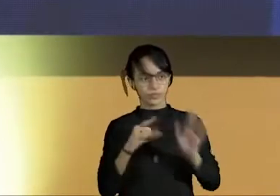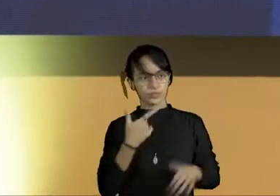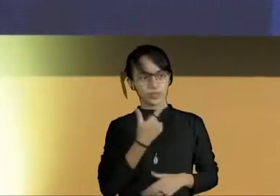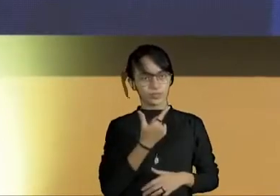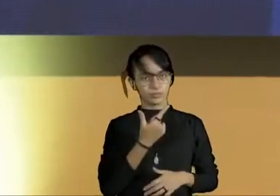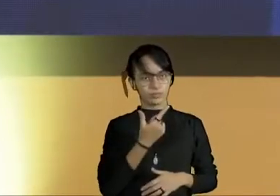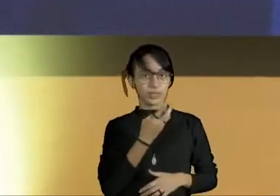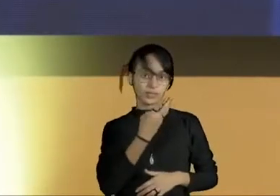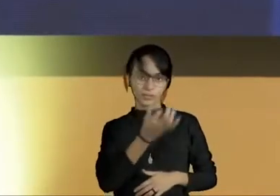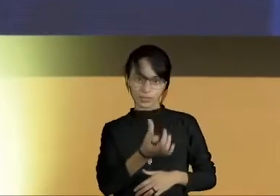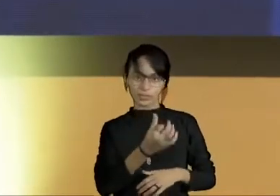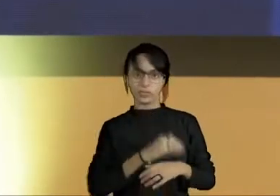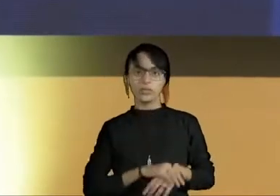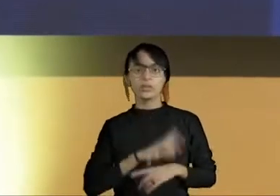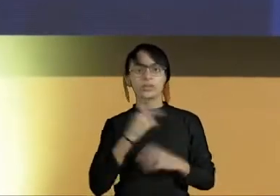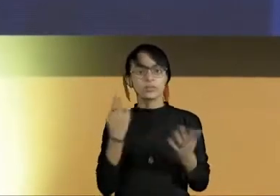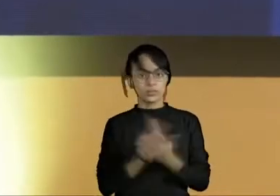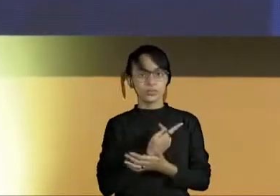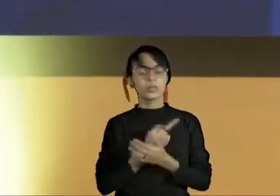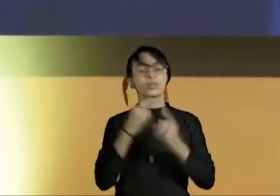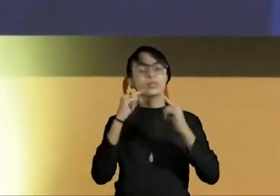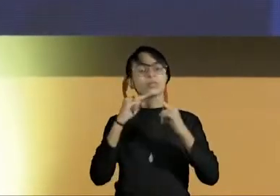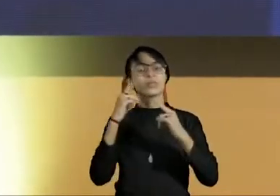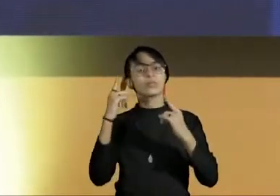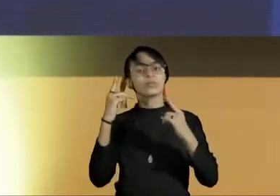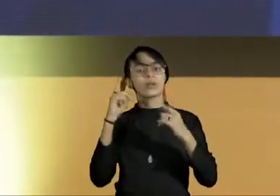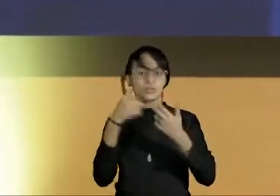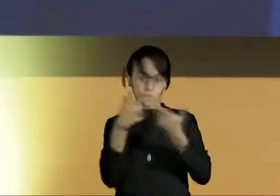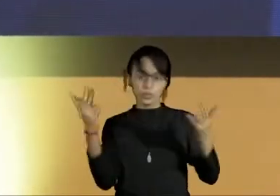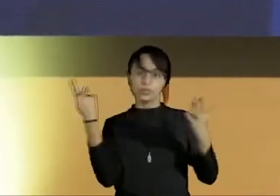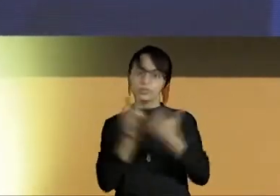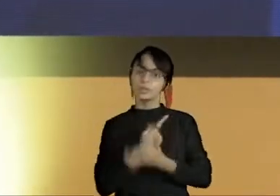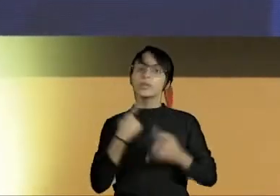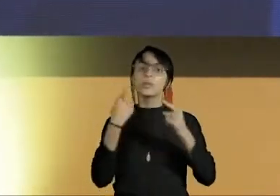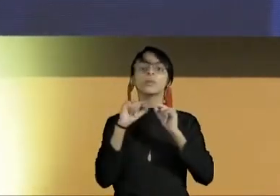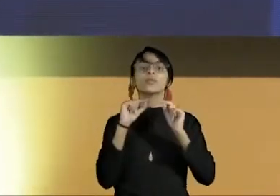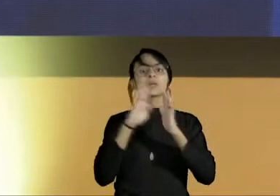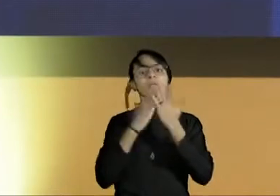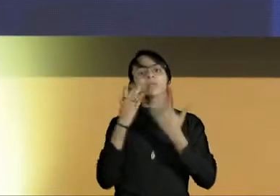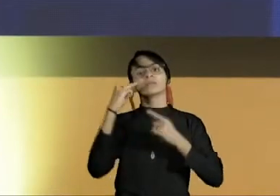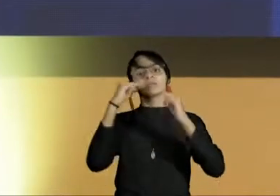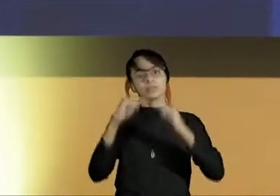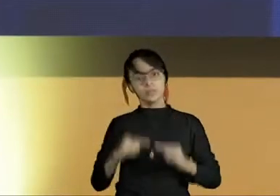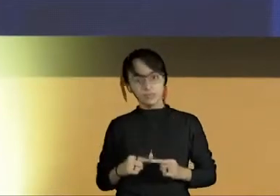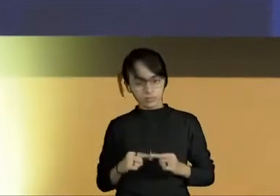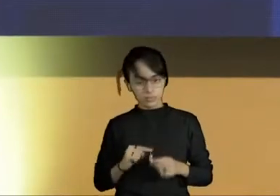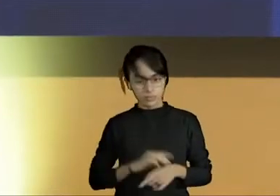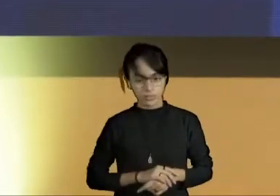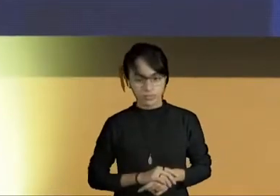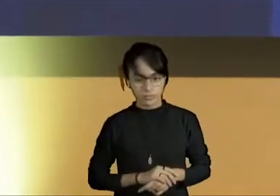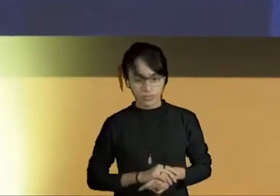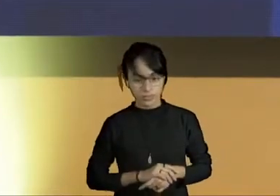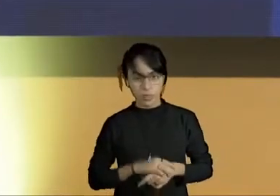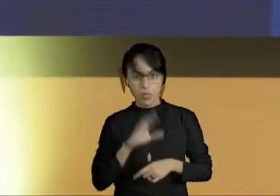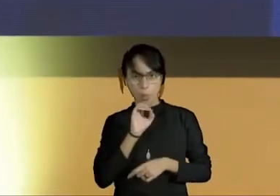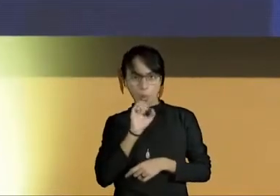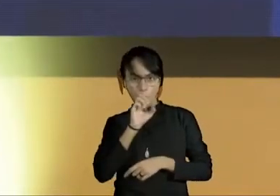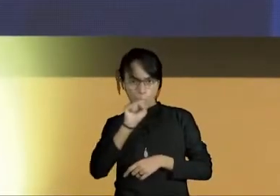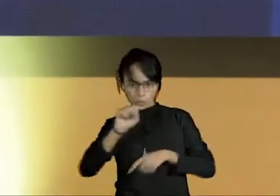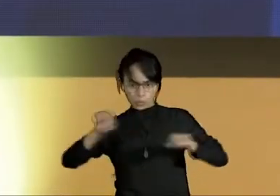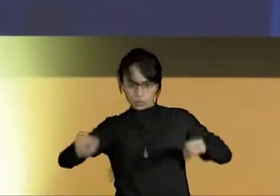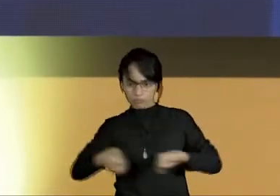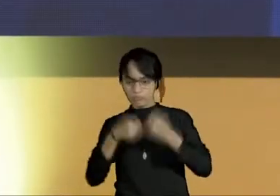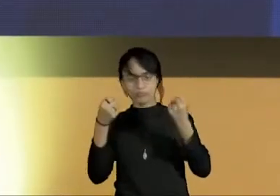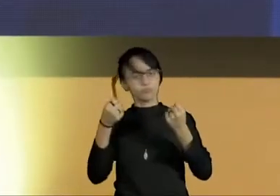estas coisas aconteceram para que se cumprisse a escritura que dizia, nenhum dos seus